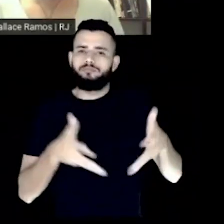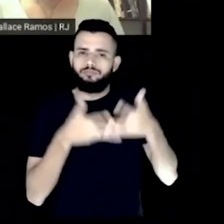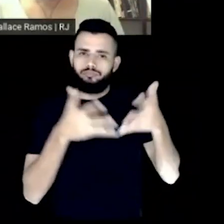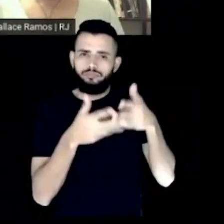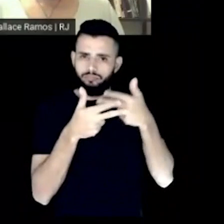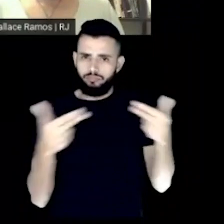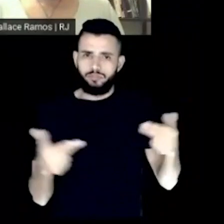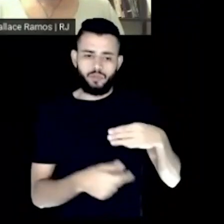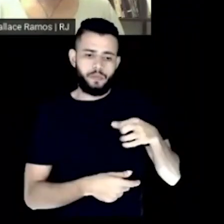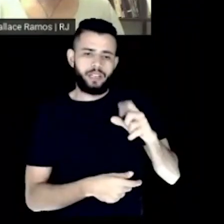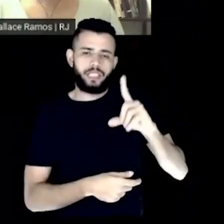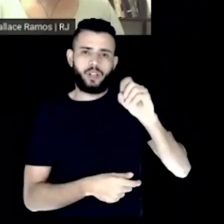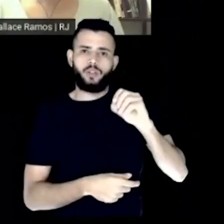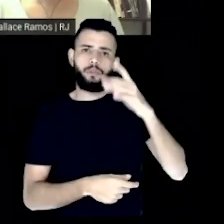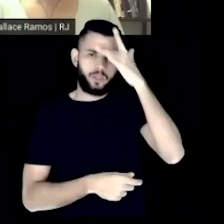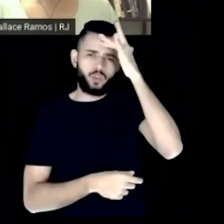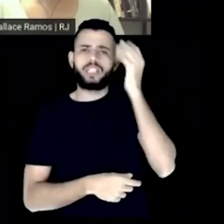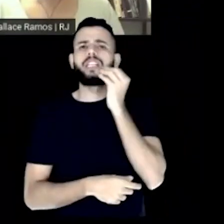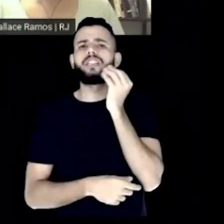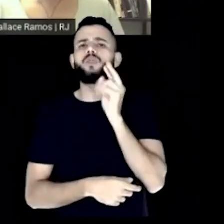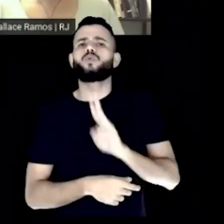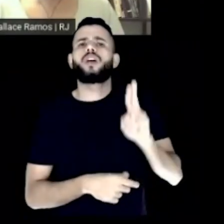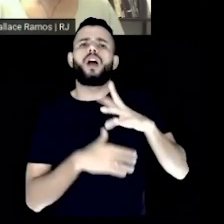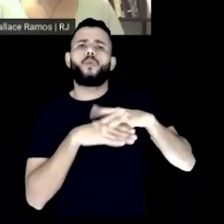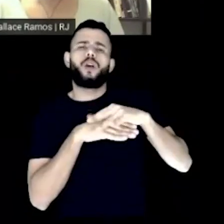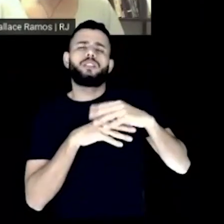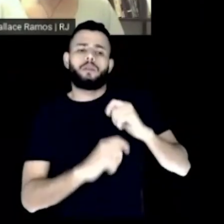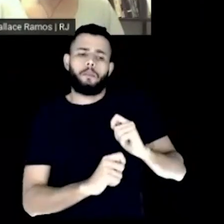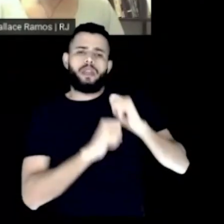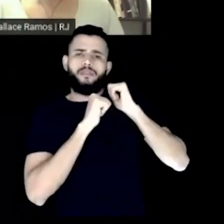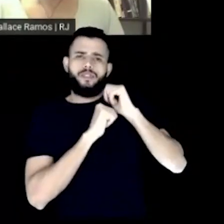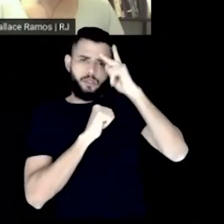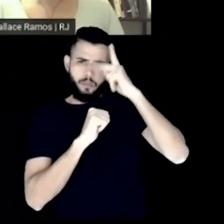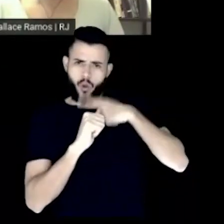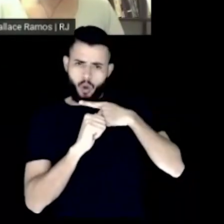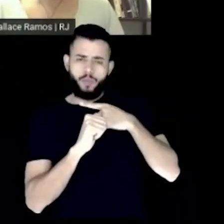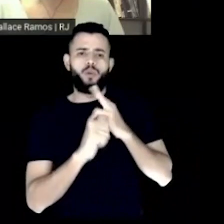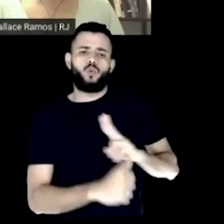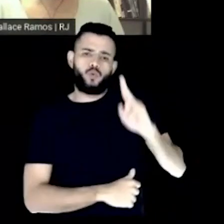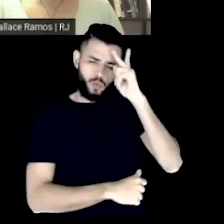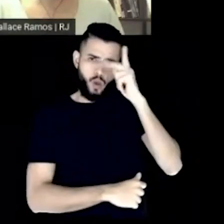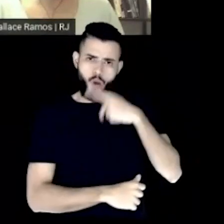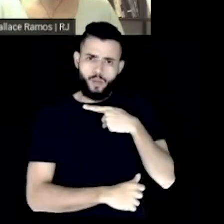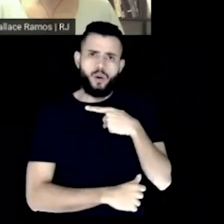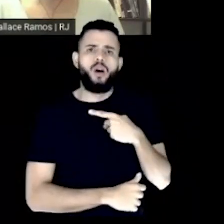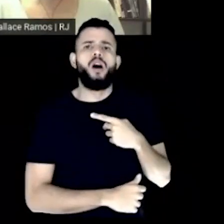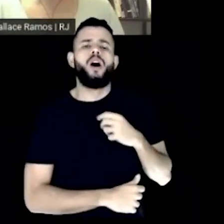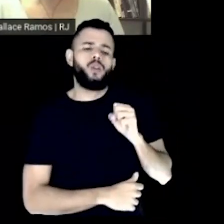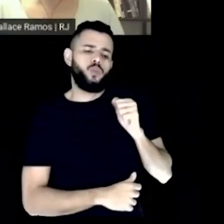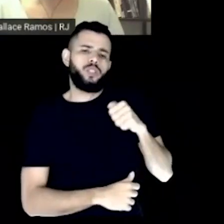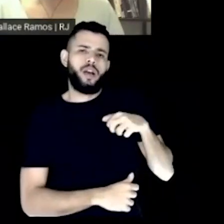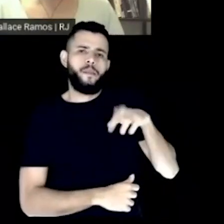mais. No do Marcelo, tem gente que tenta usar a doença para benefício próprio e para lucro